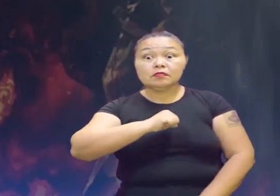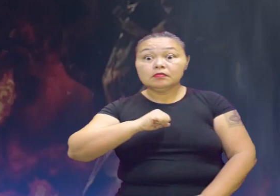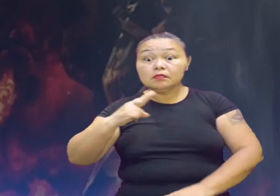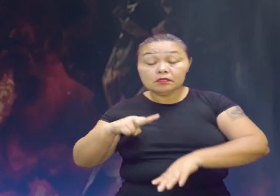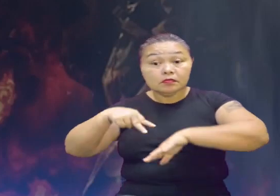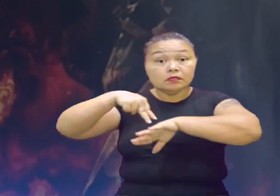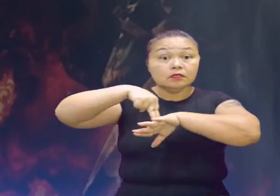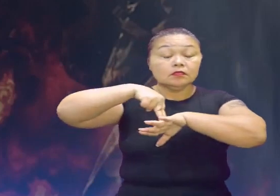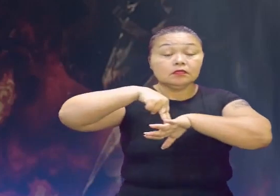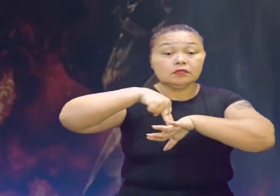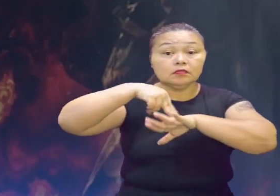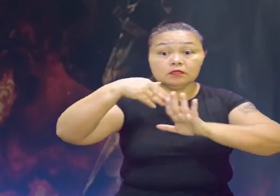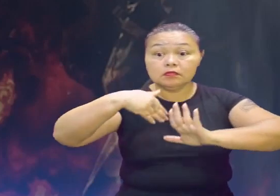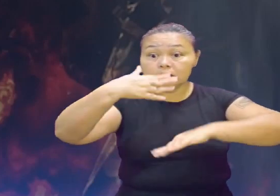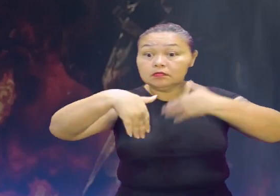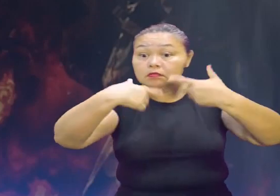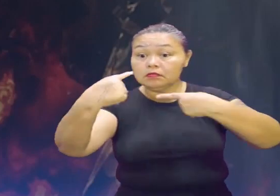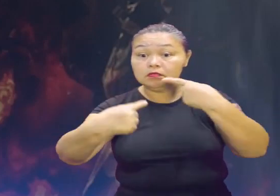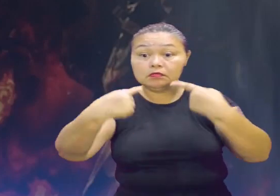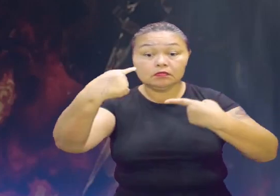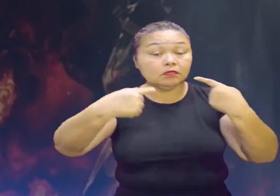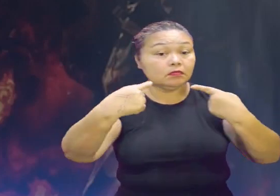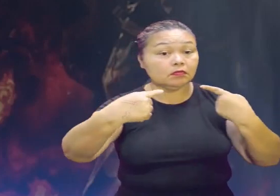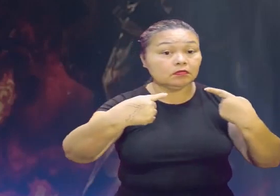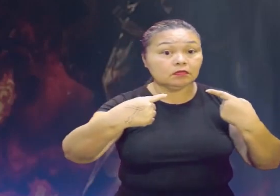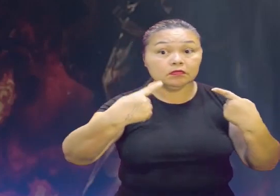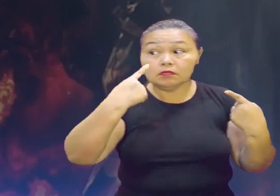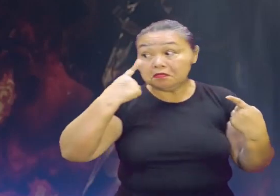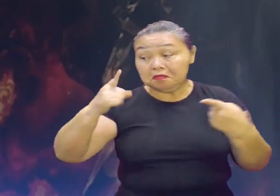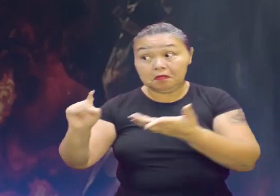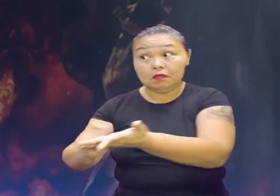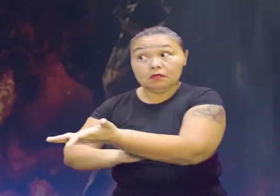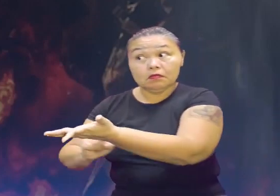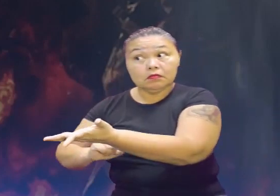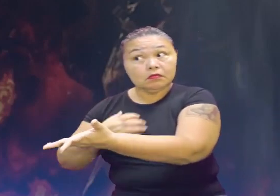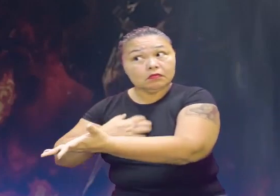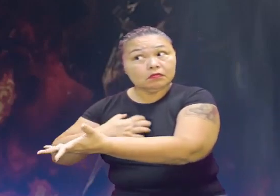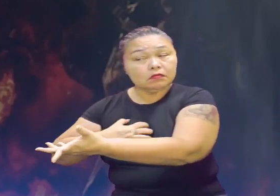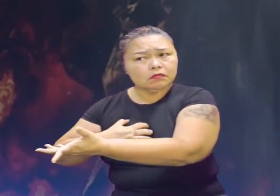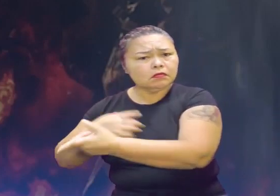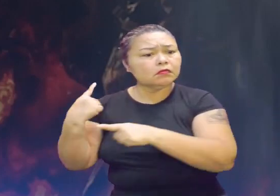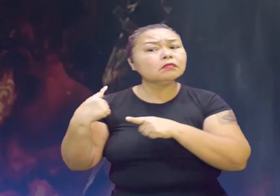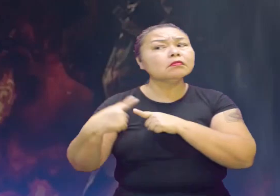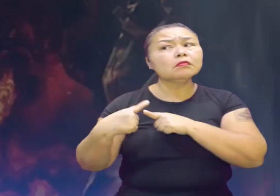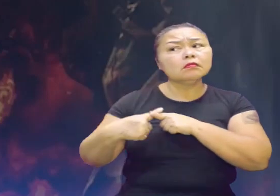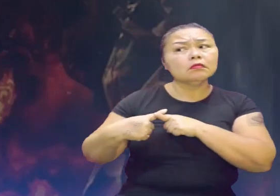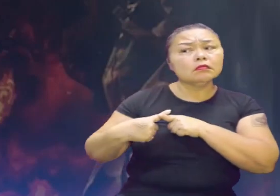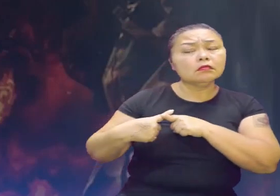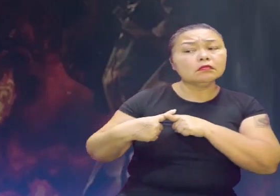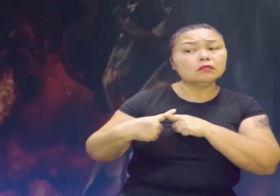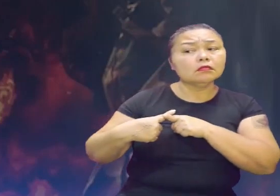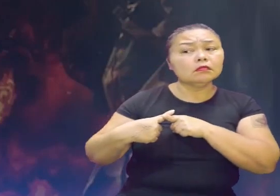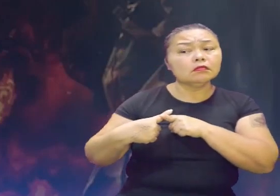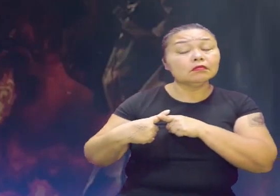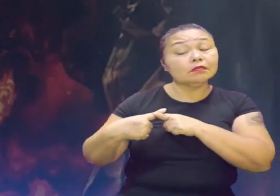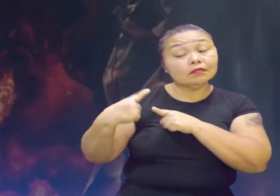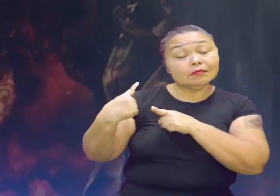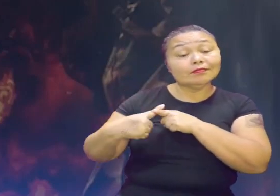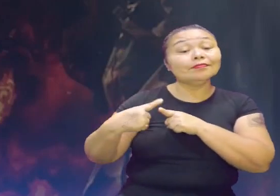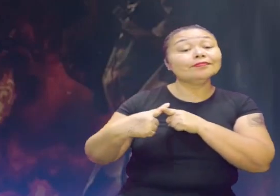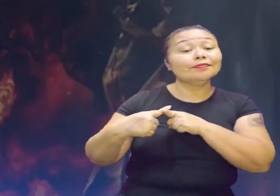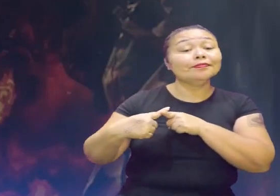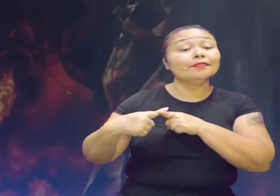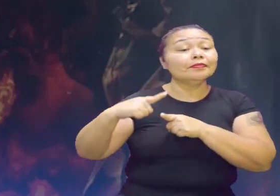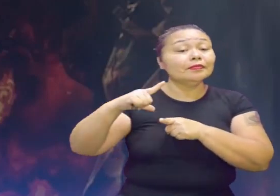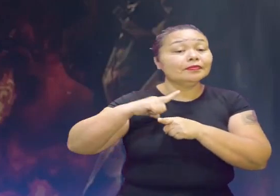up na política. Aí os caras ficam com raiva. Mas por quê? Porque